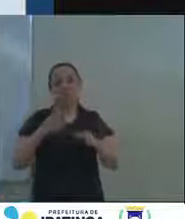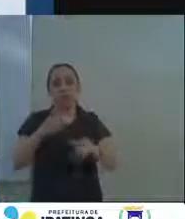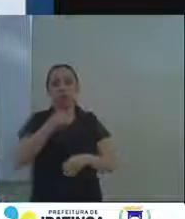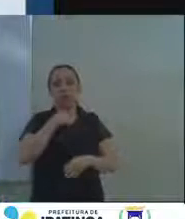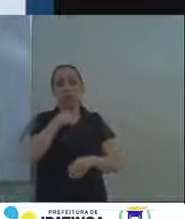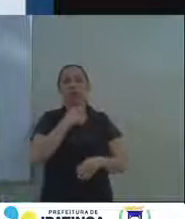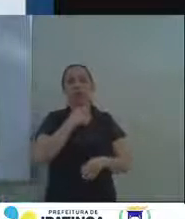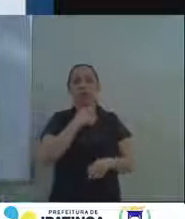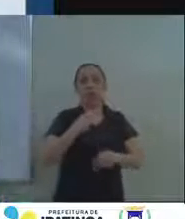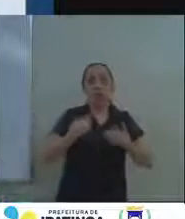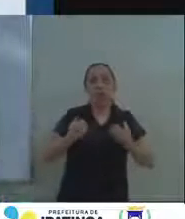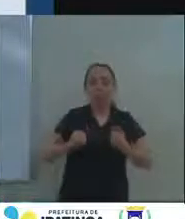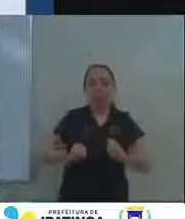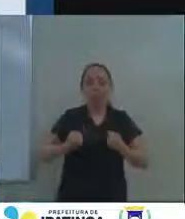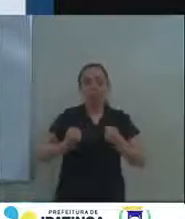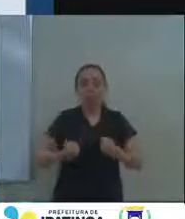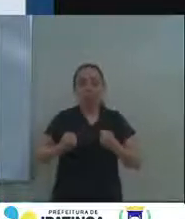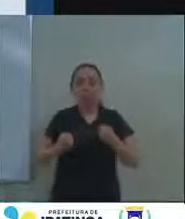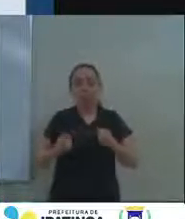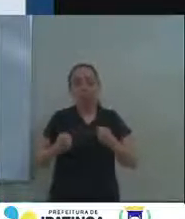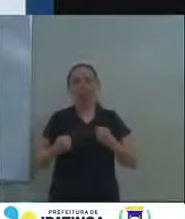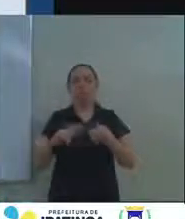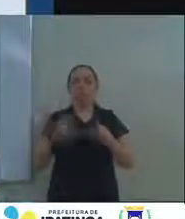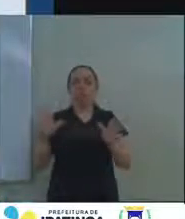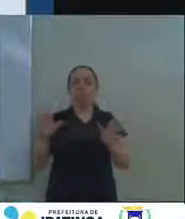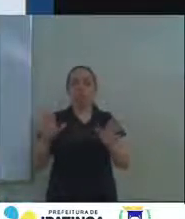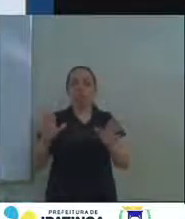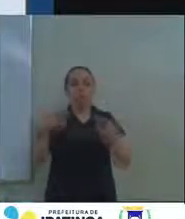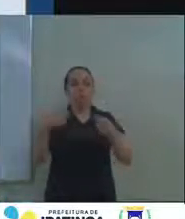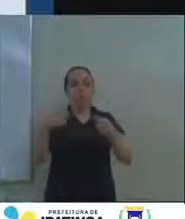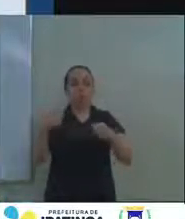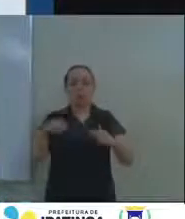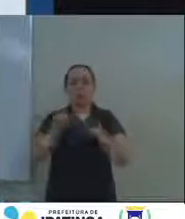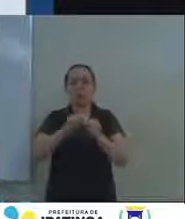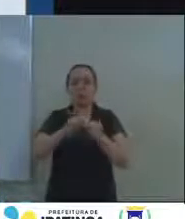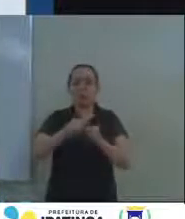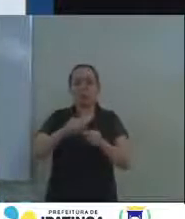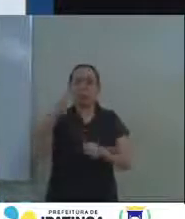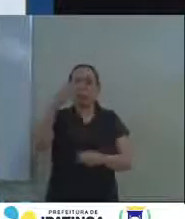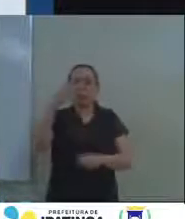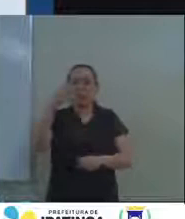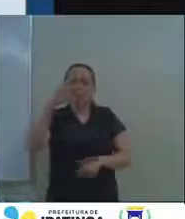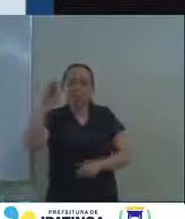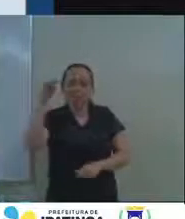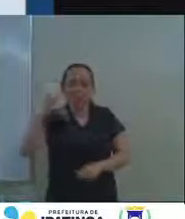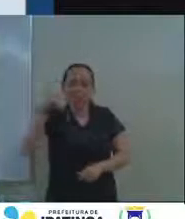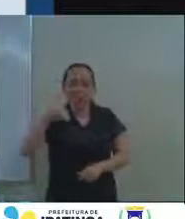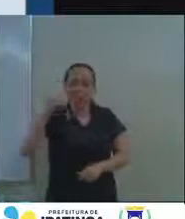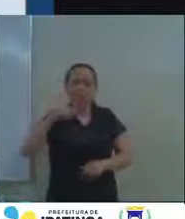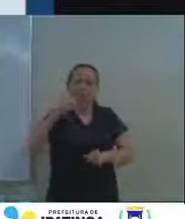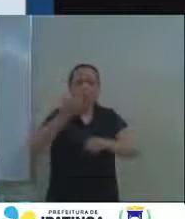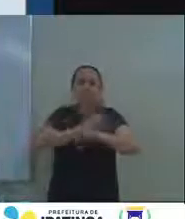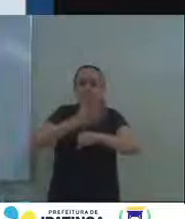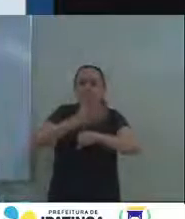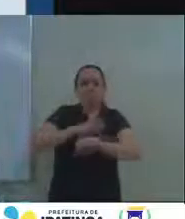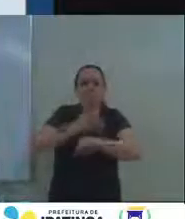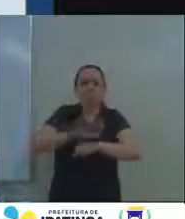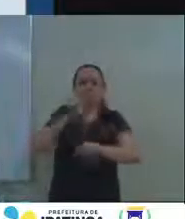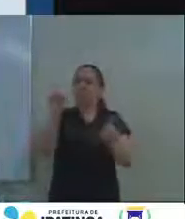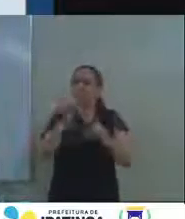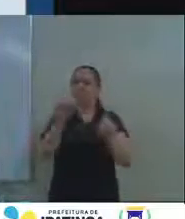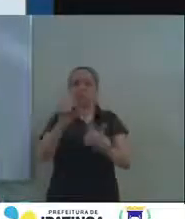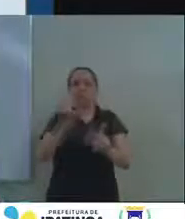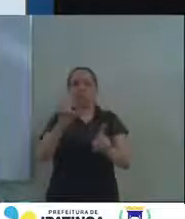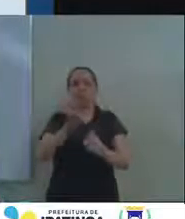já entra em fadiga. Então, eu preciso ficar fazendo meia hora de exercício fonoaudiológico, gente. Né? É